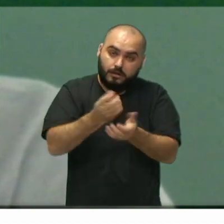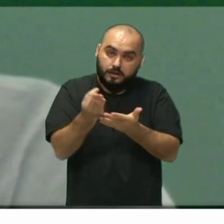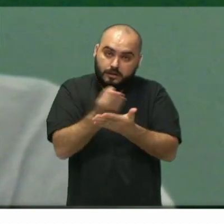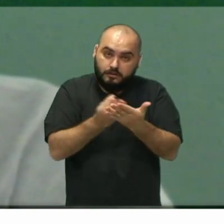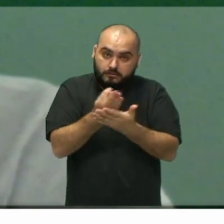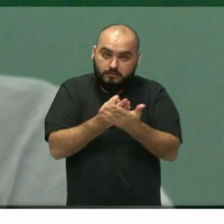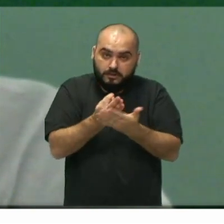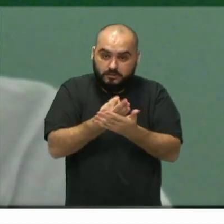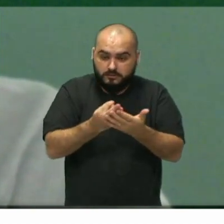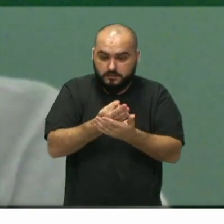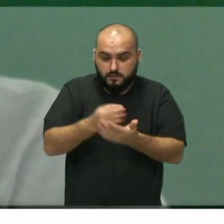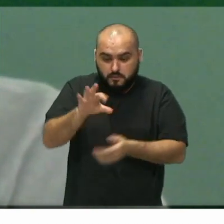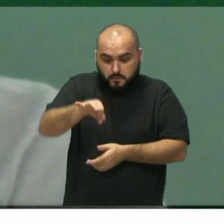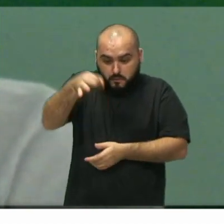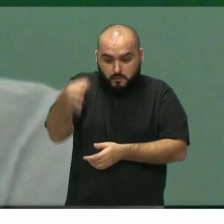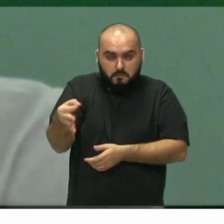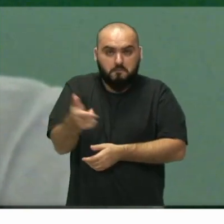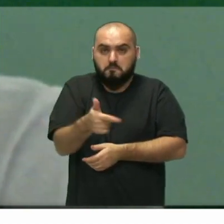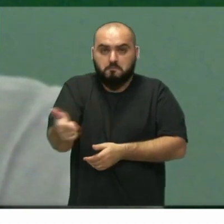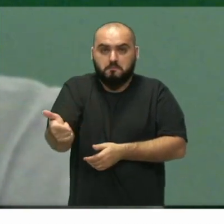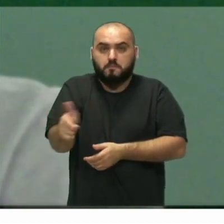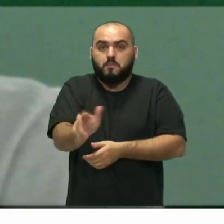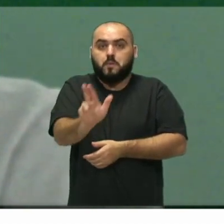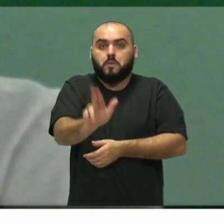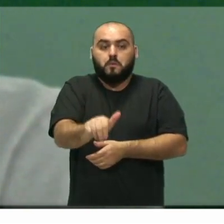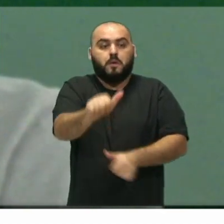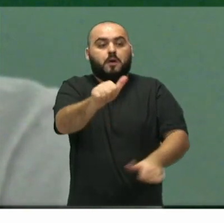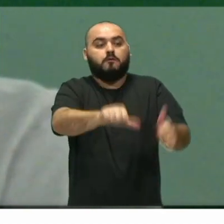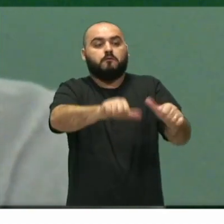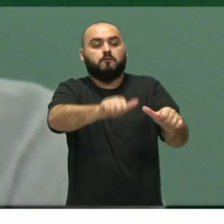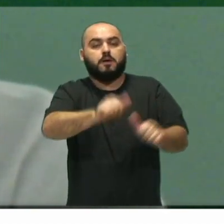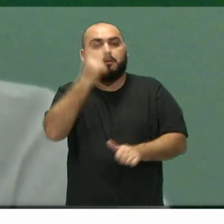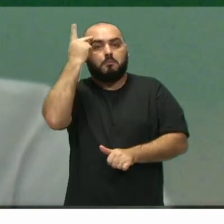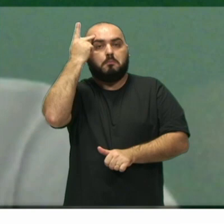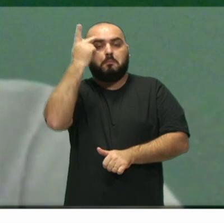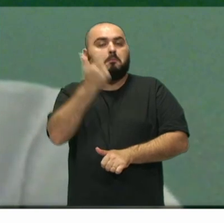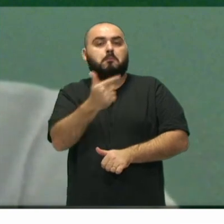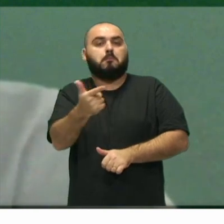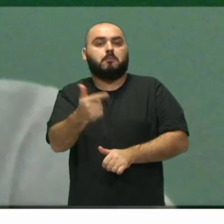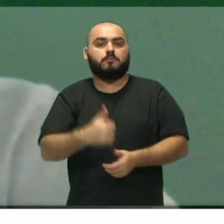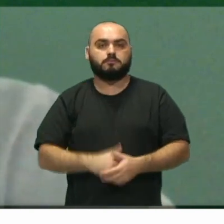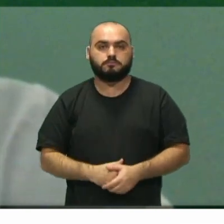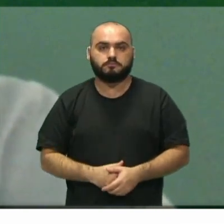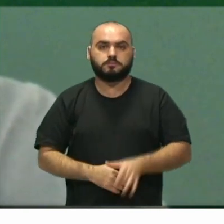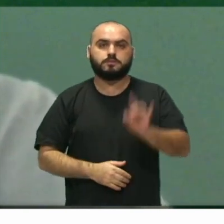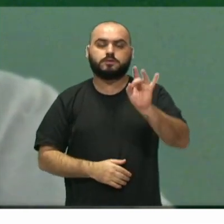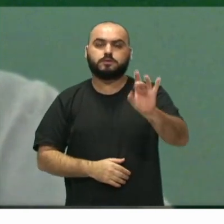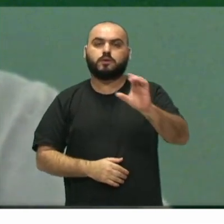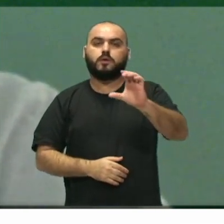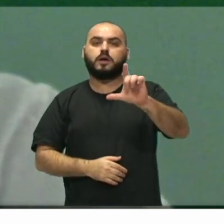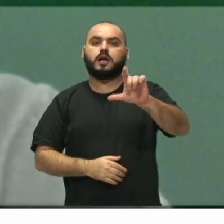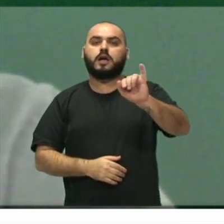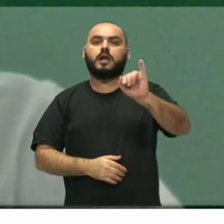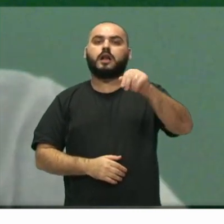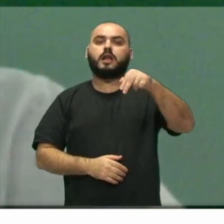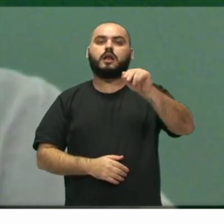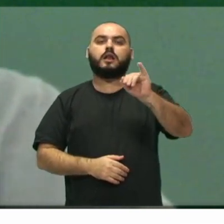são os adequados, porque nunca passou por uma avaliação psiquiátrica, né, vinha consultando só com clínicos